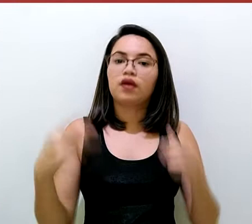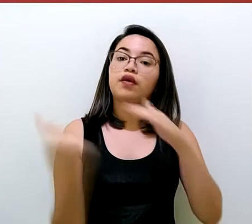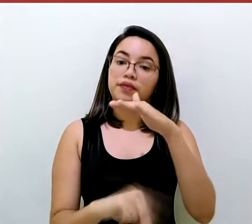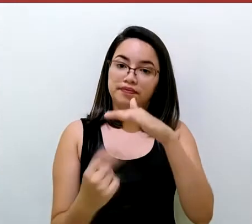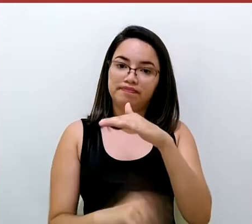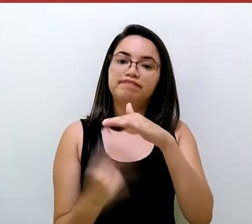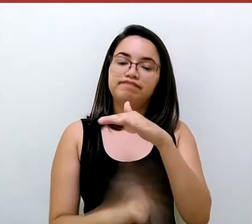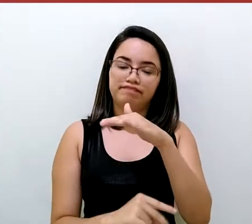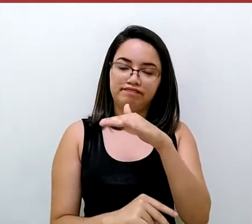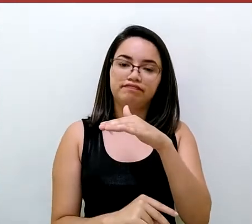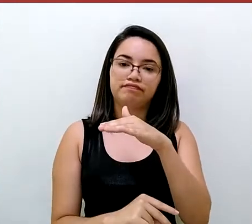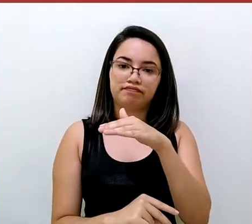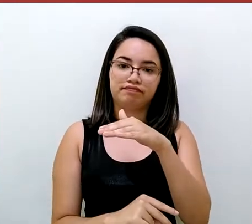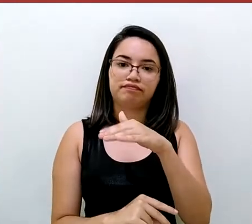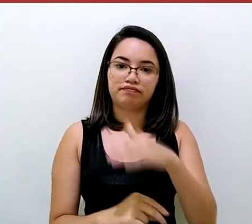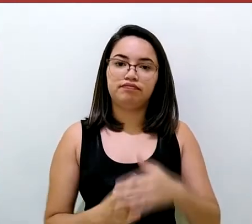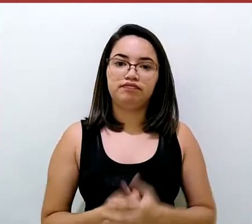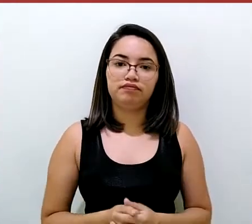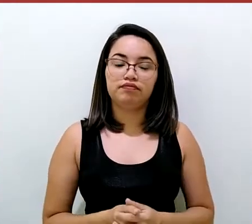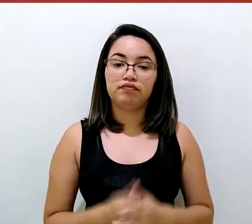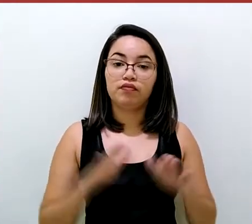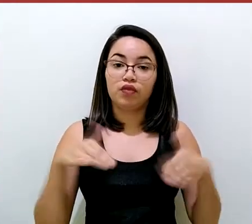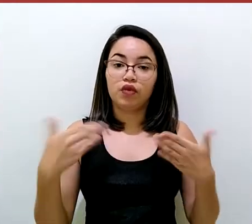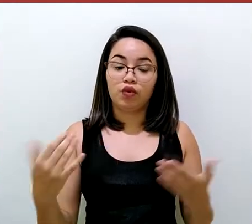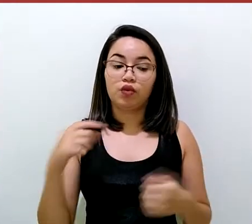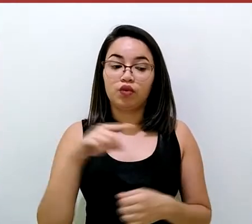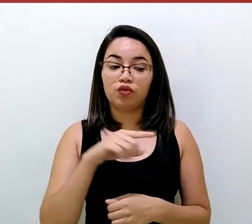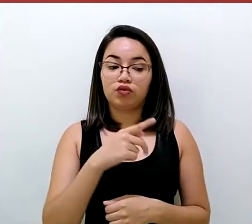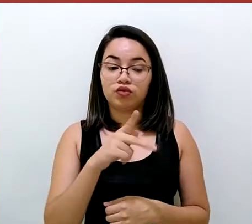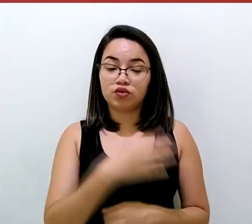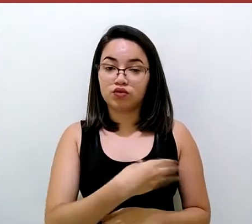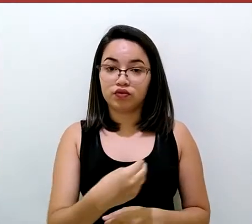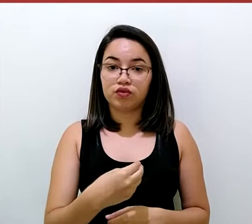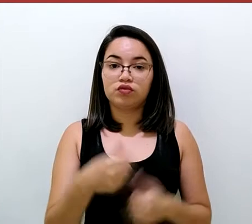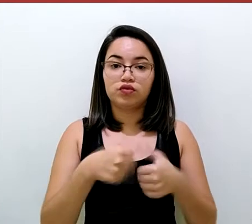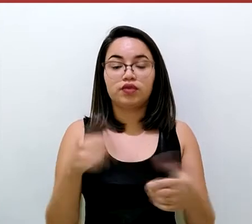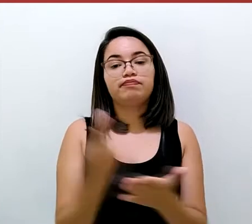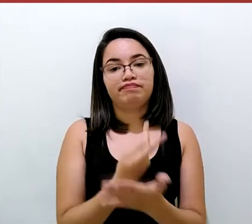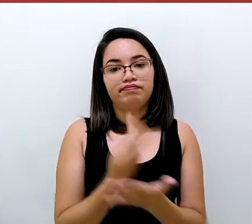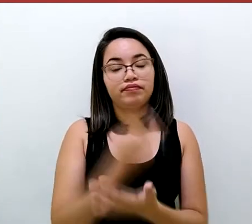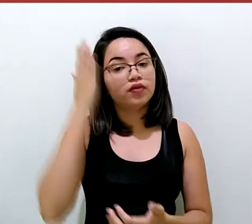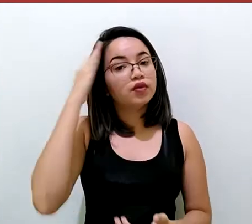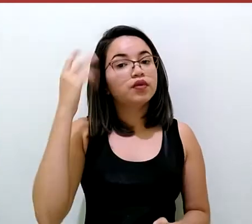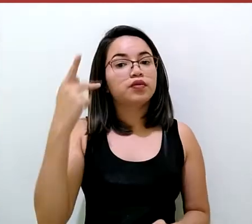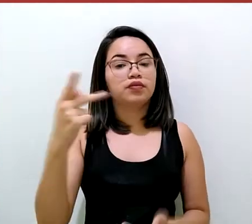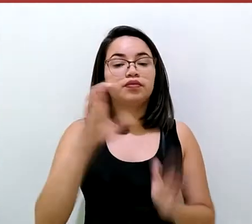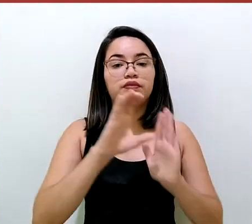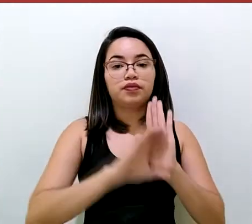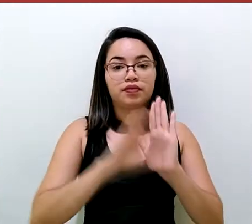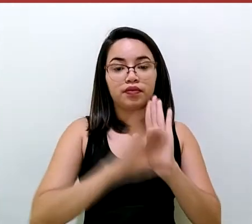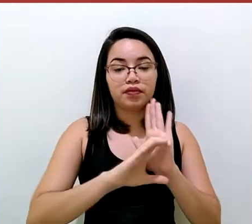a correção e a disciplina quando eles estiverem errados. Em